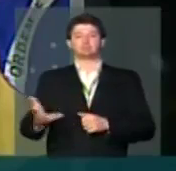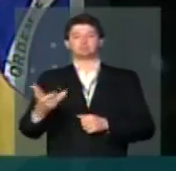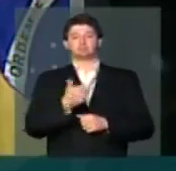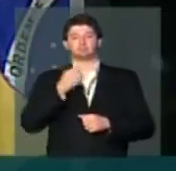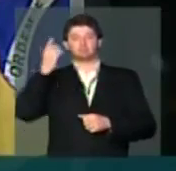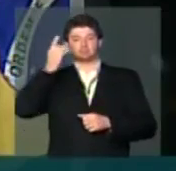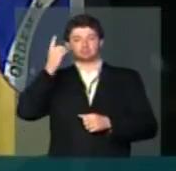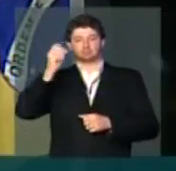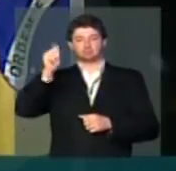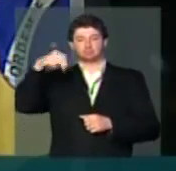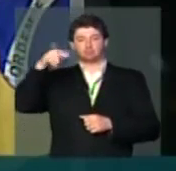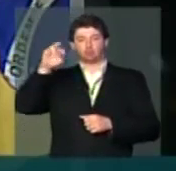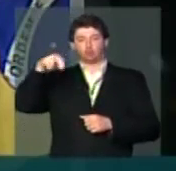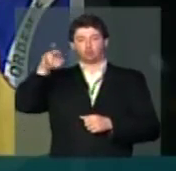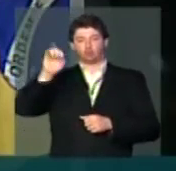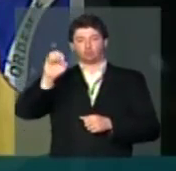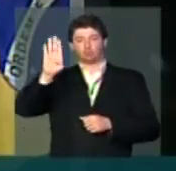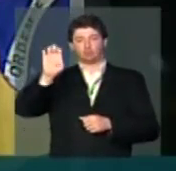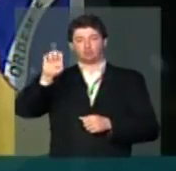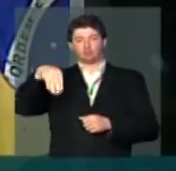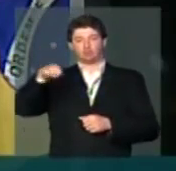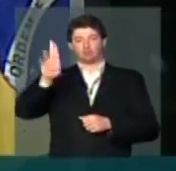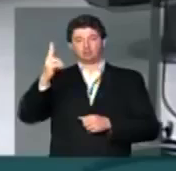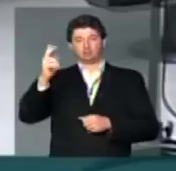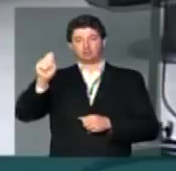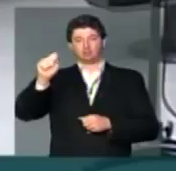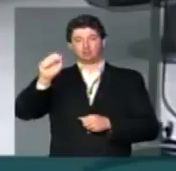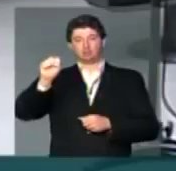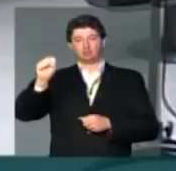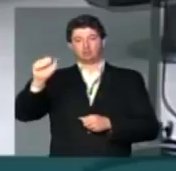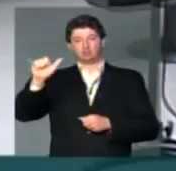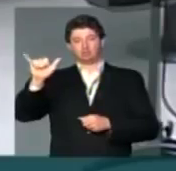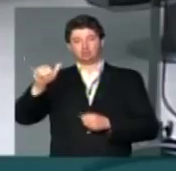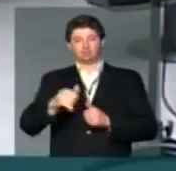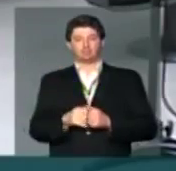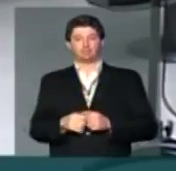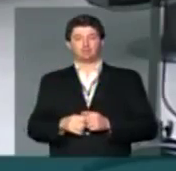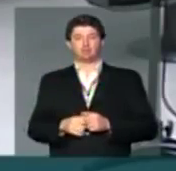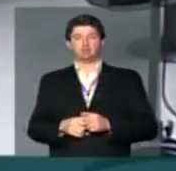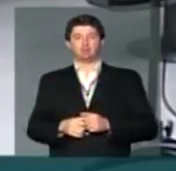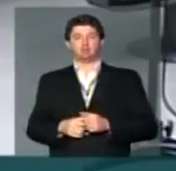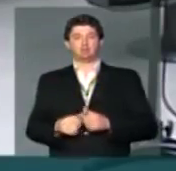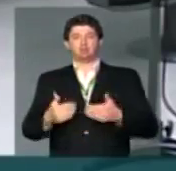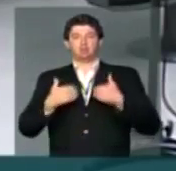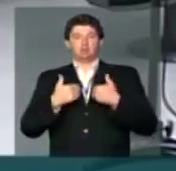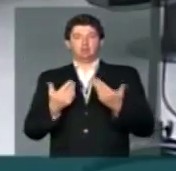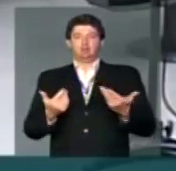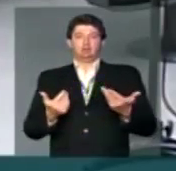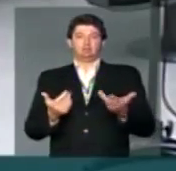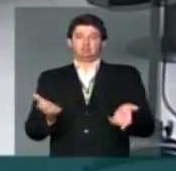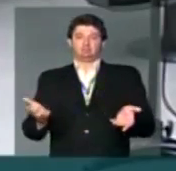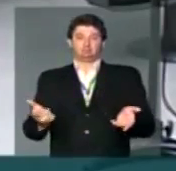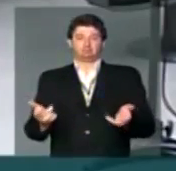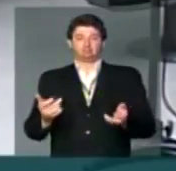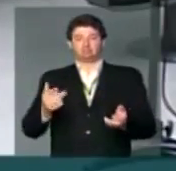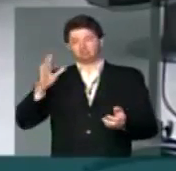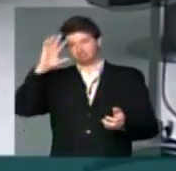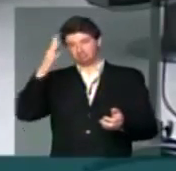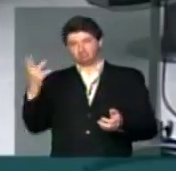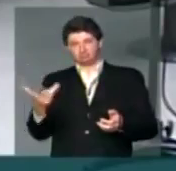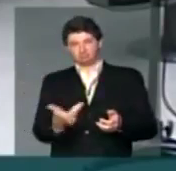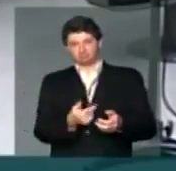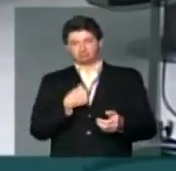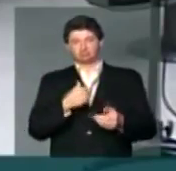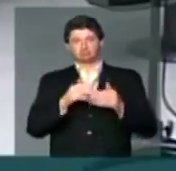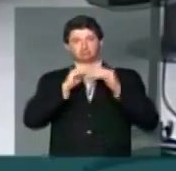nobre deputado Antônio Embaçaí. Deputado Pedro Vilela, saiba também que para mim é motivo assim, de uma grande distinção